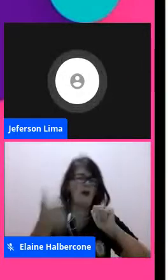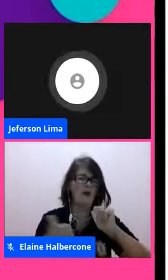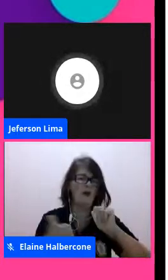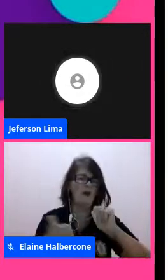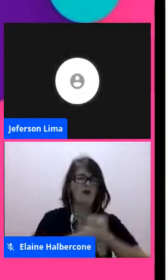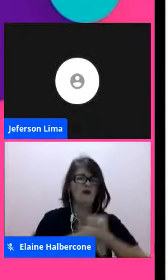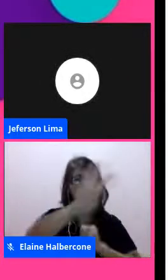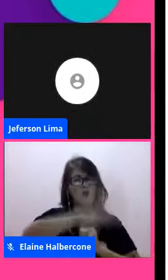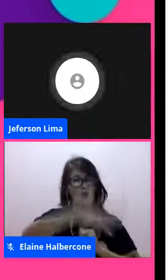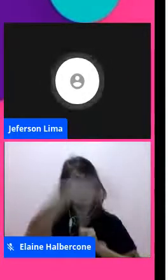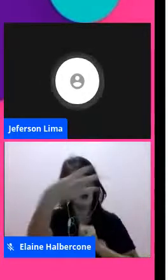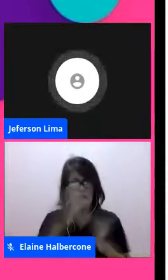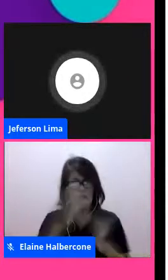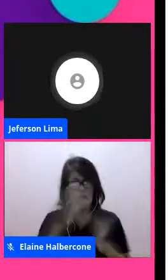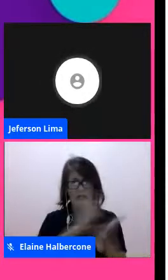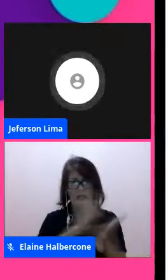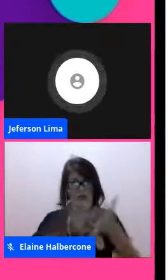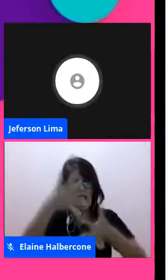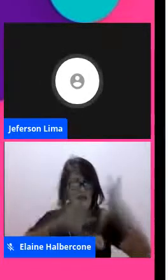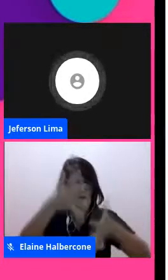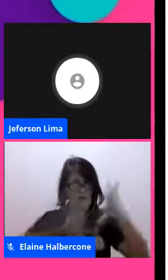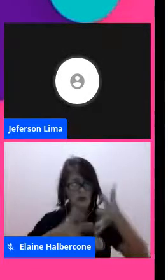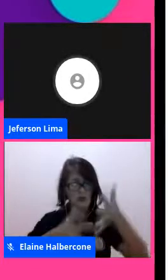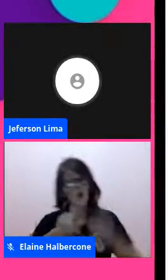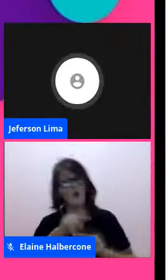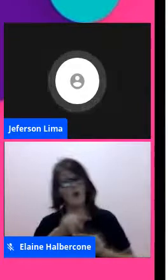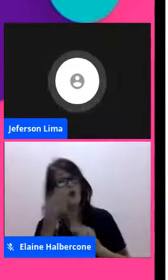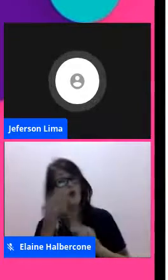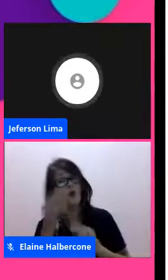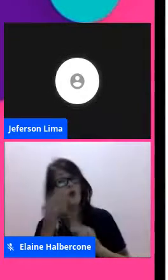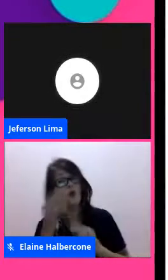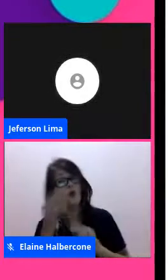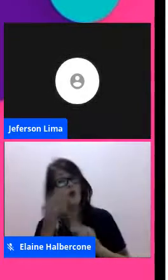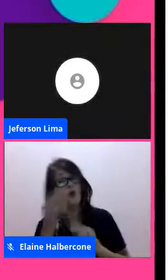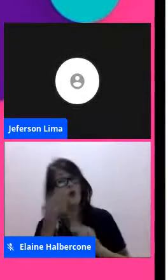venha atrapalhar aí. No caso do ESP, que ele é feito por uma empresa